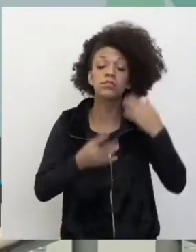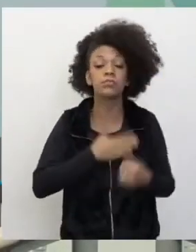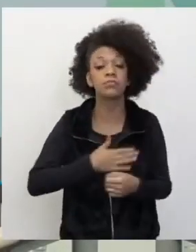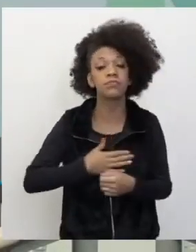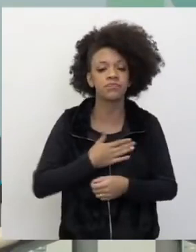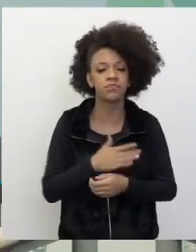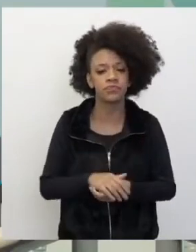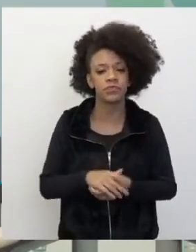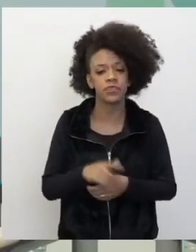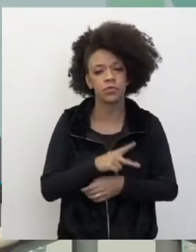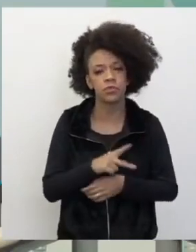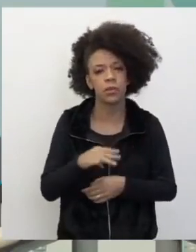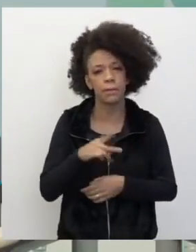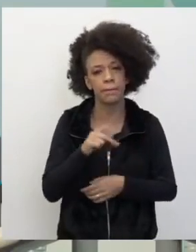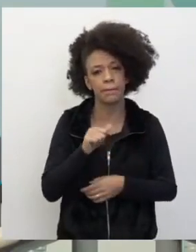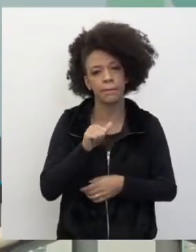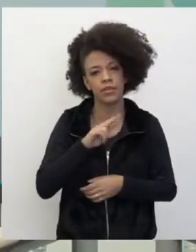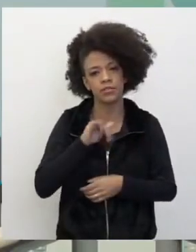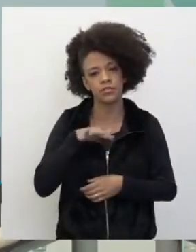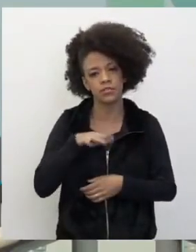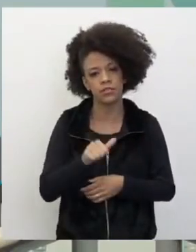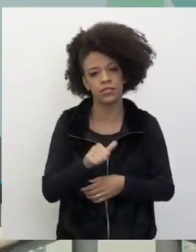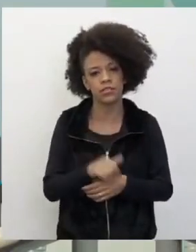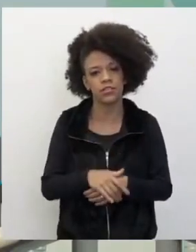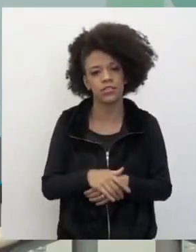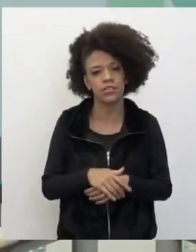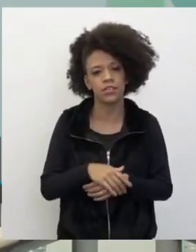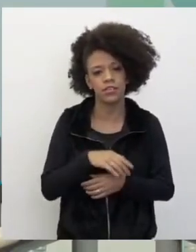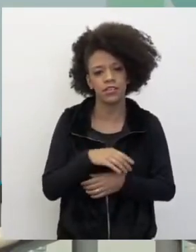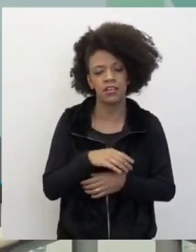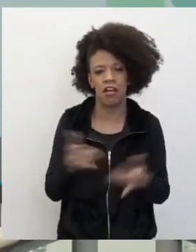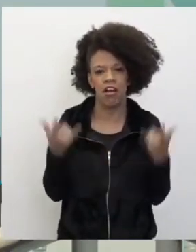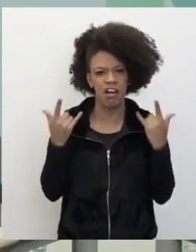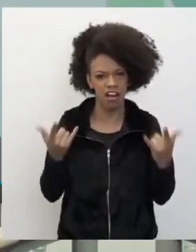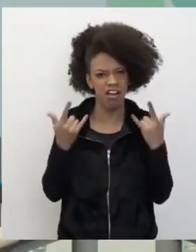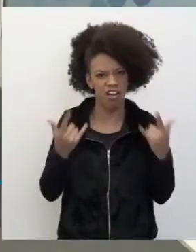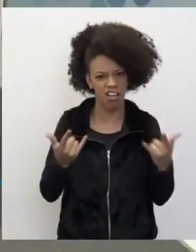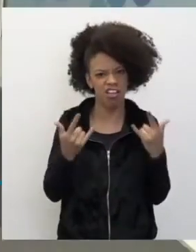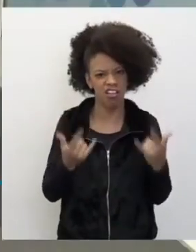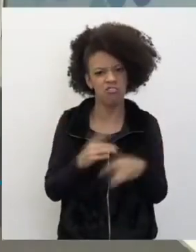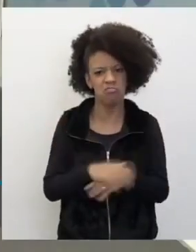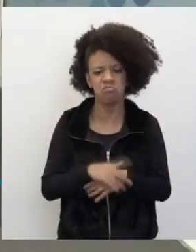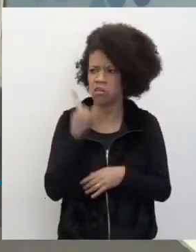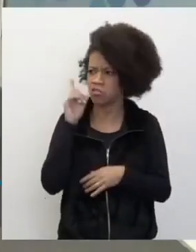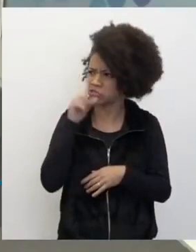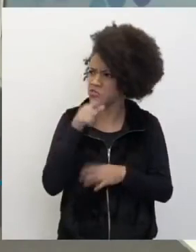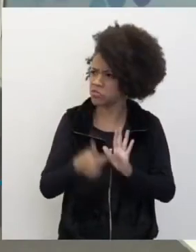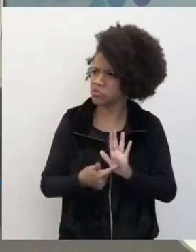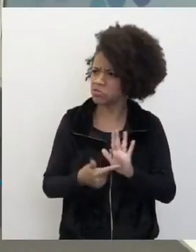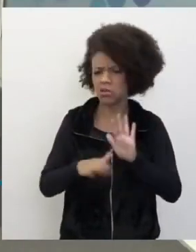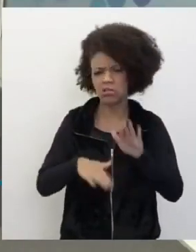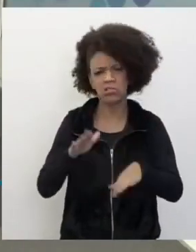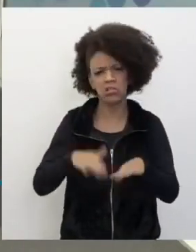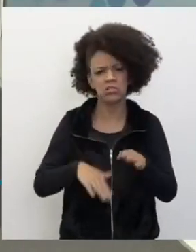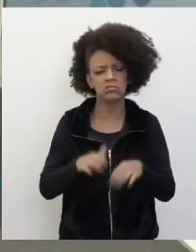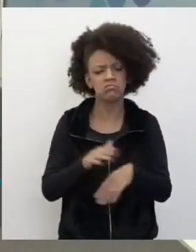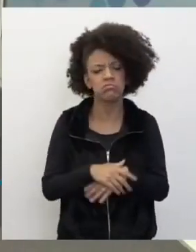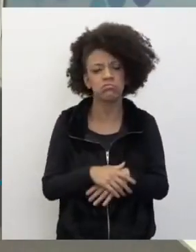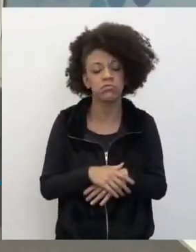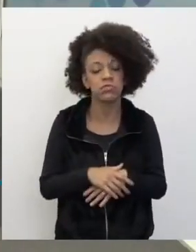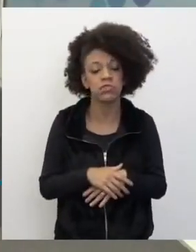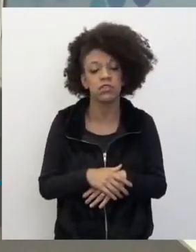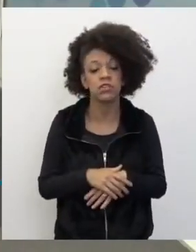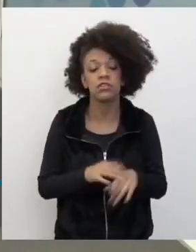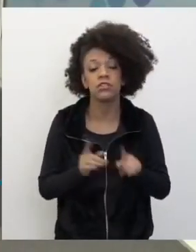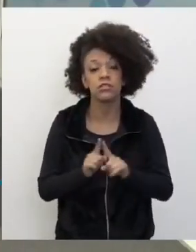Professora Patrícia aqui, heavy metal, Olha, colocando. É difícil. Esse é difícil também aparecer às vezes, viu? Esse eu também. Mas aqui,